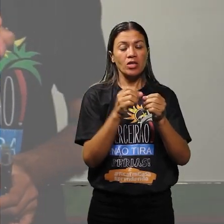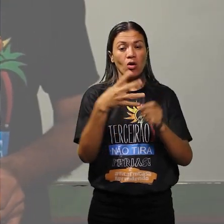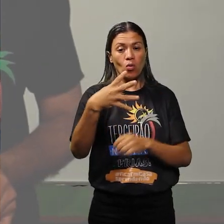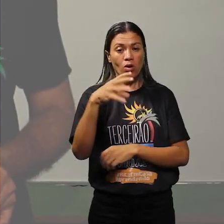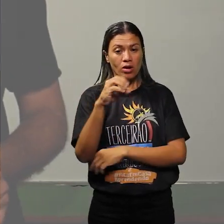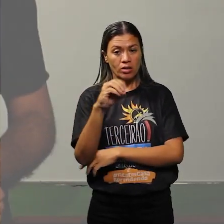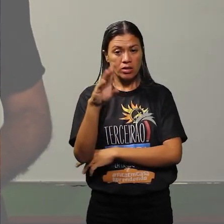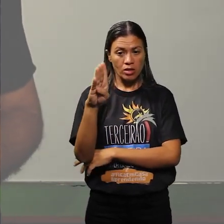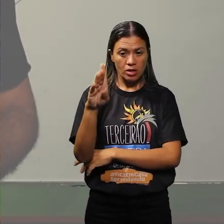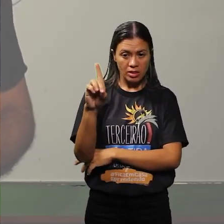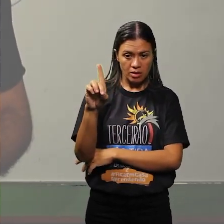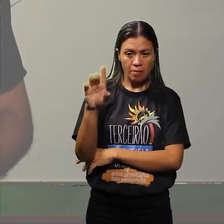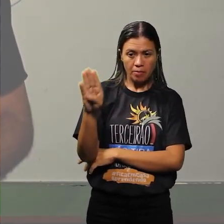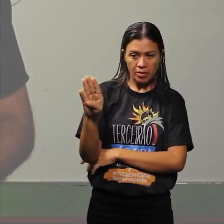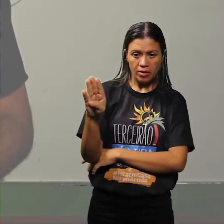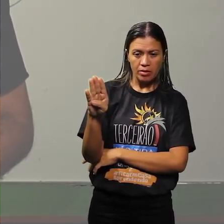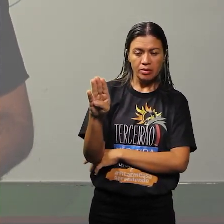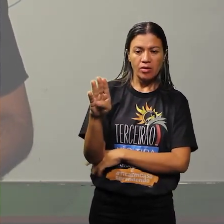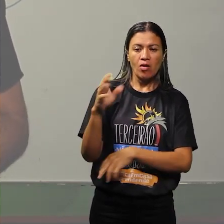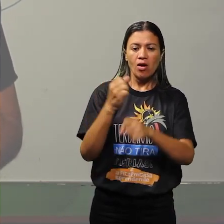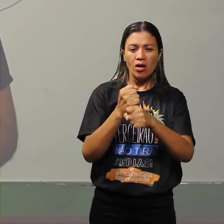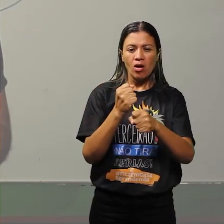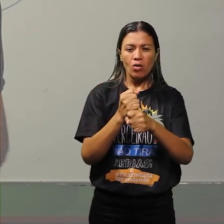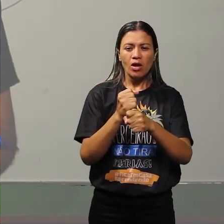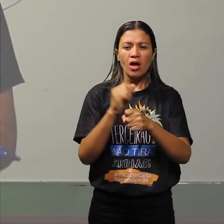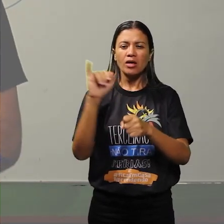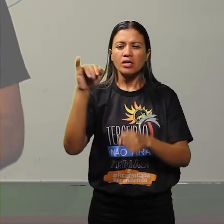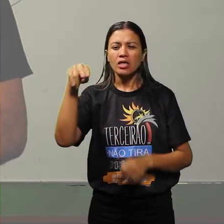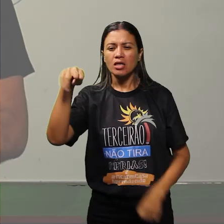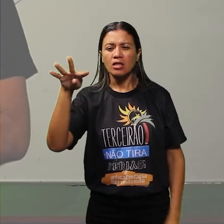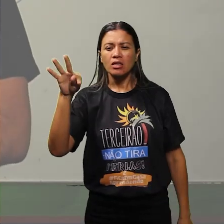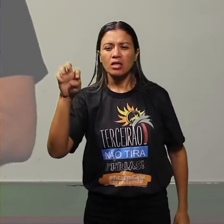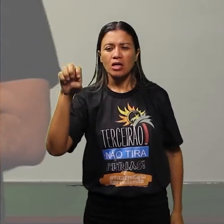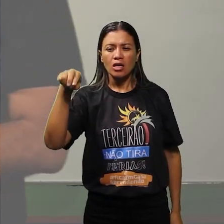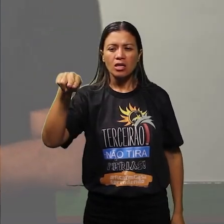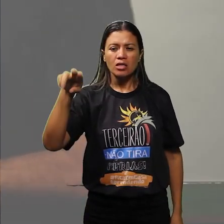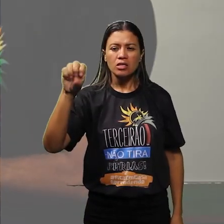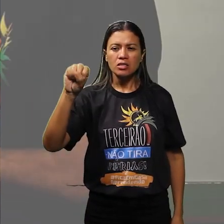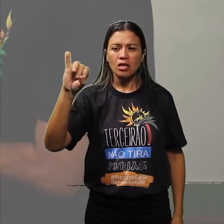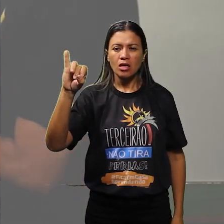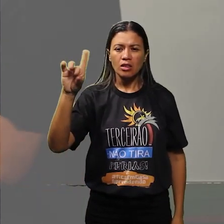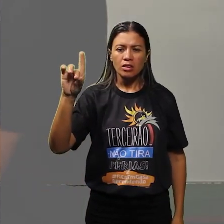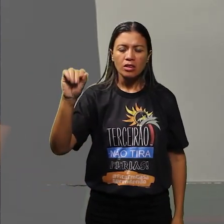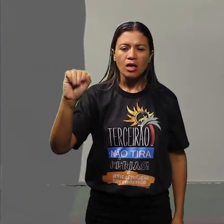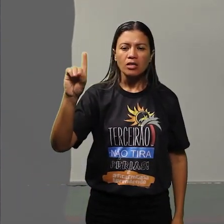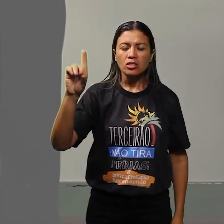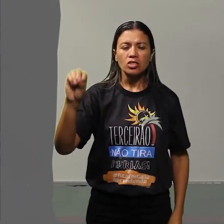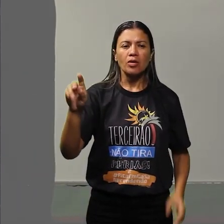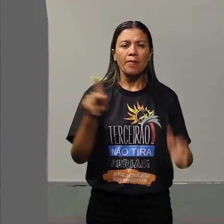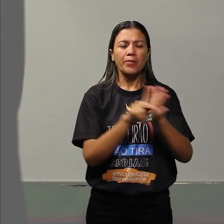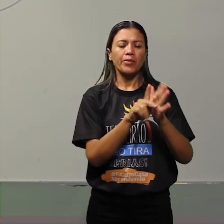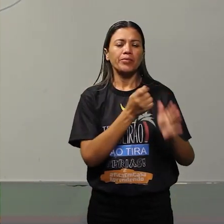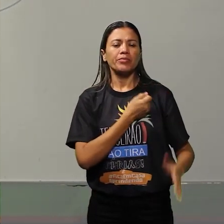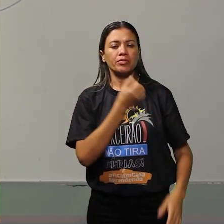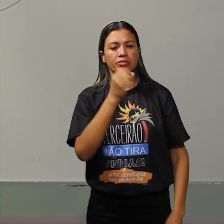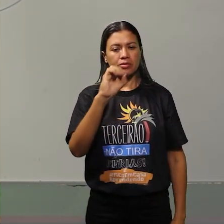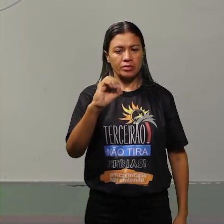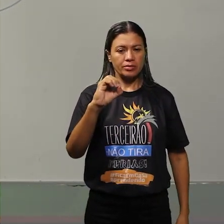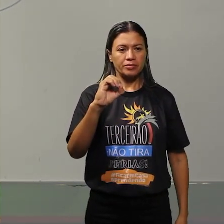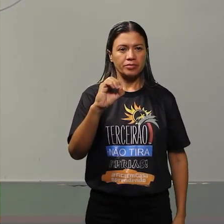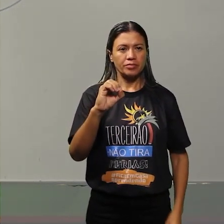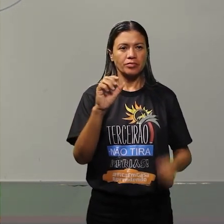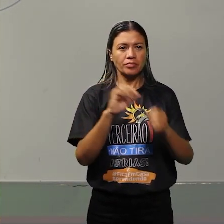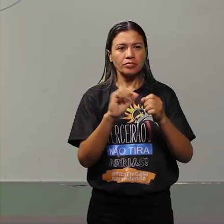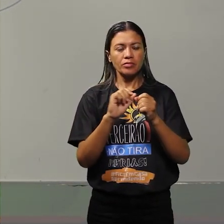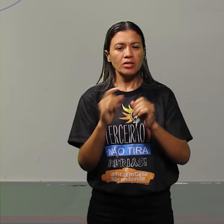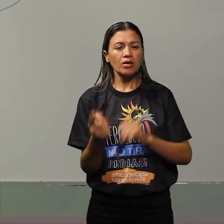40 dB que está na questão e vou calcular a intensidade desses 40 dB em função do I0. Faça assim, ó. Ó,